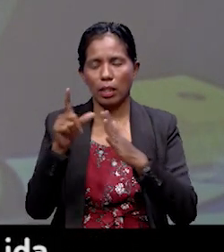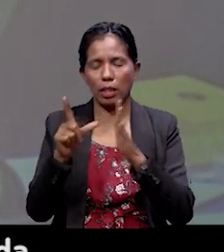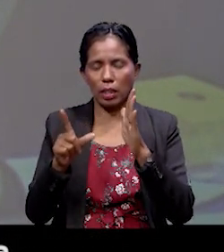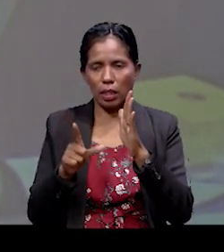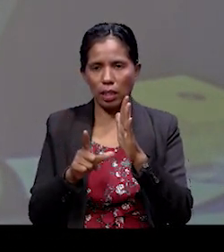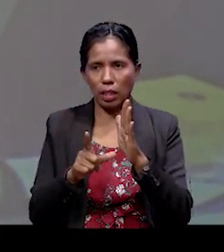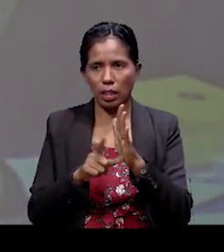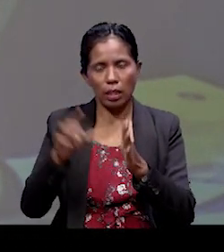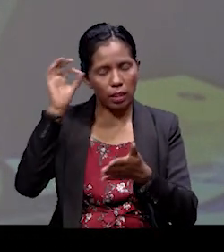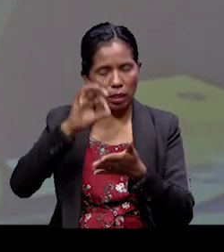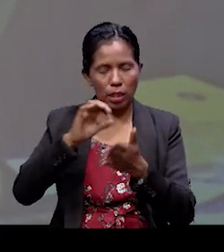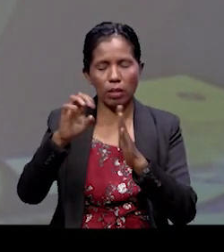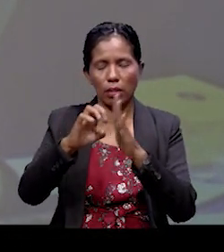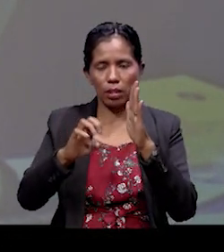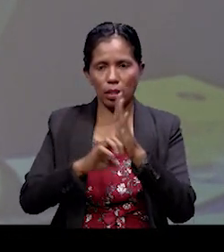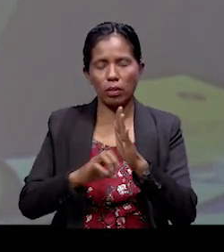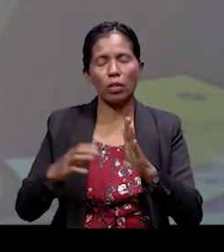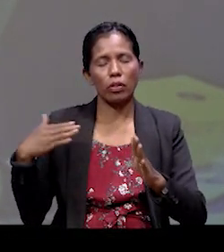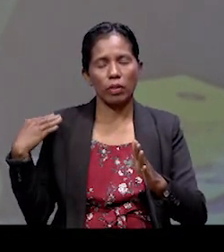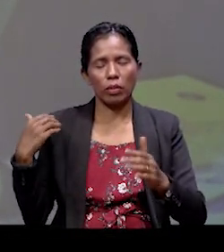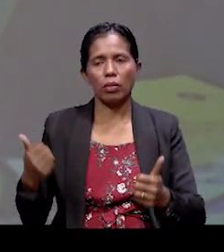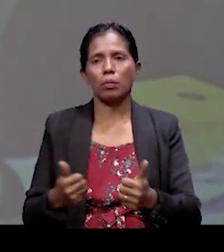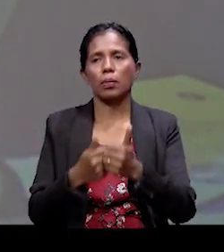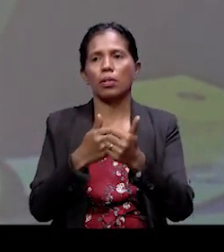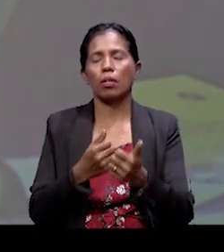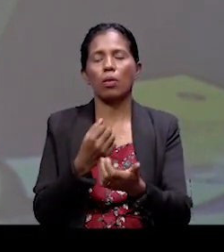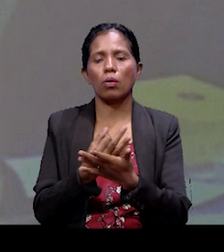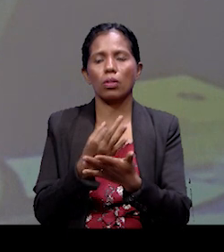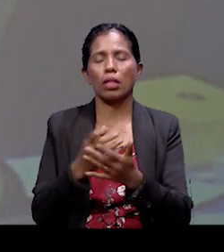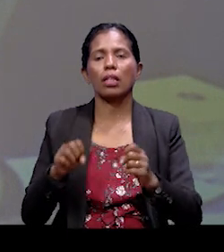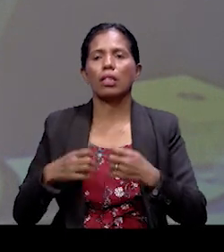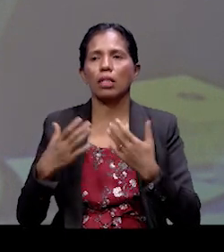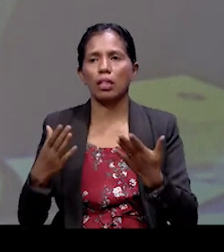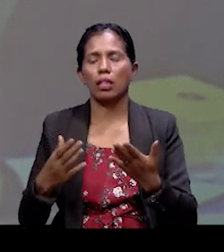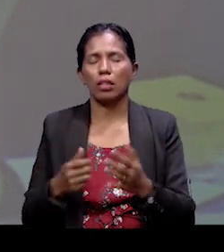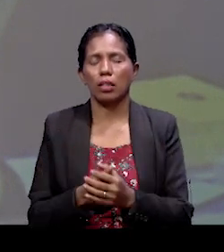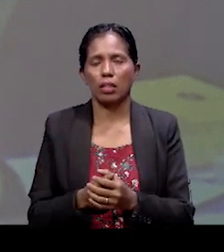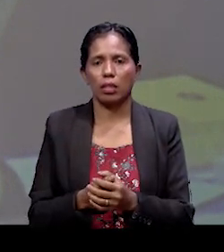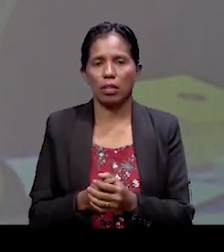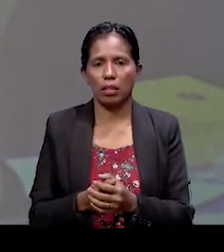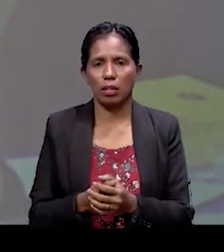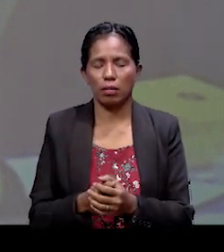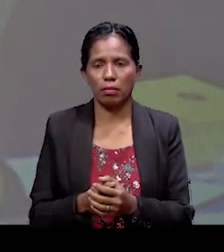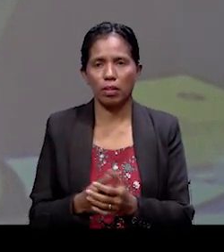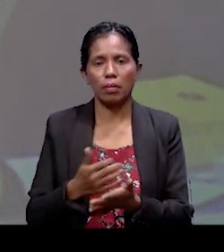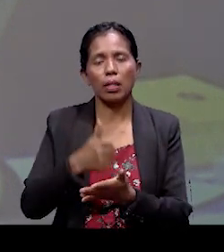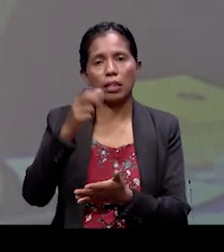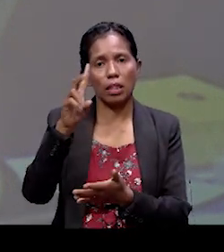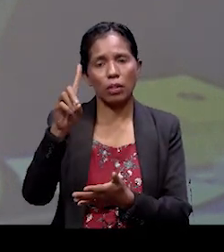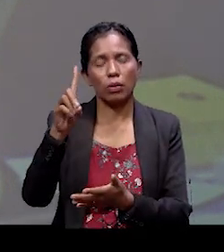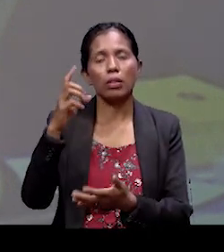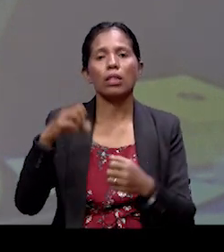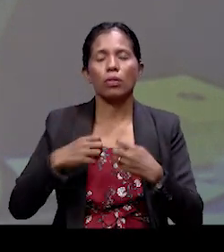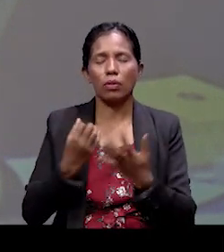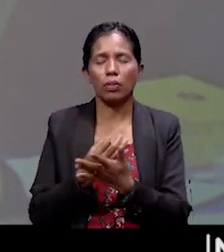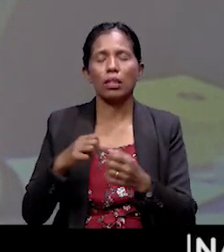ihe sekretari Estado Juventude di Sportu. Ho ni ne montante osan ne juara satu hira, dua hira, tiga hira. Nebe ide ne haunen usuba governo